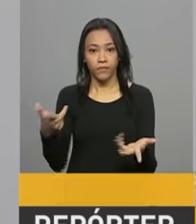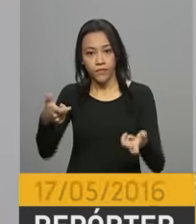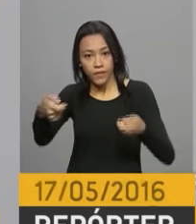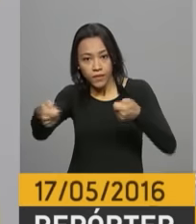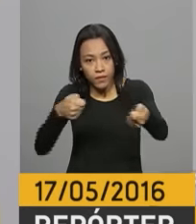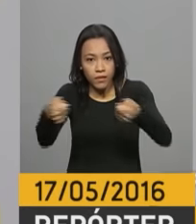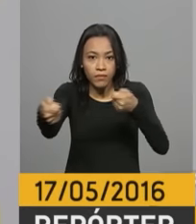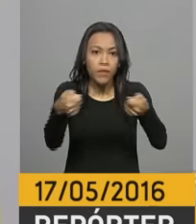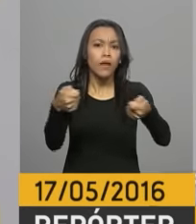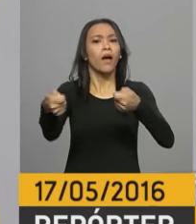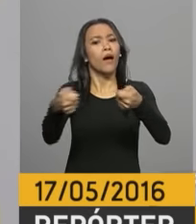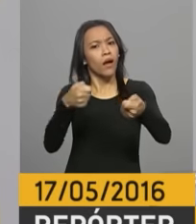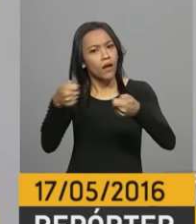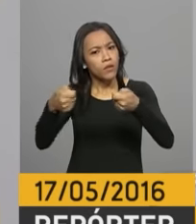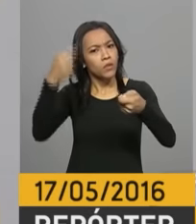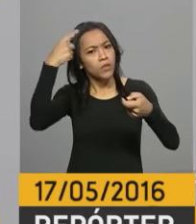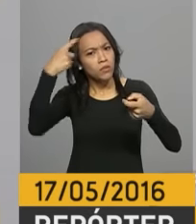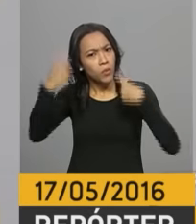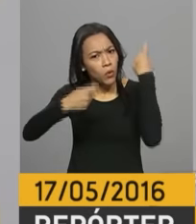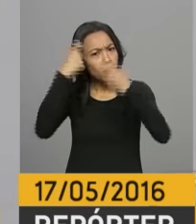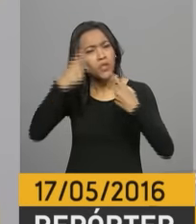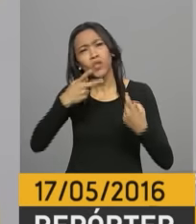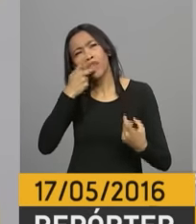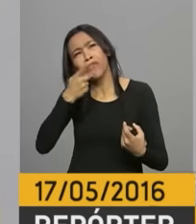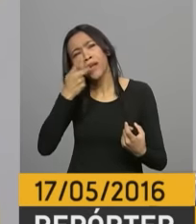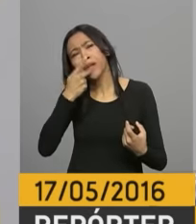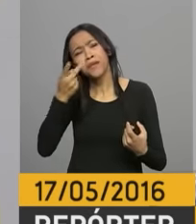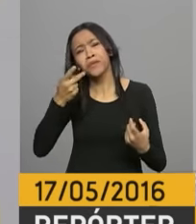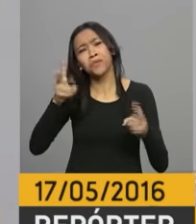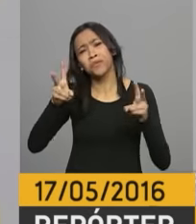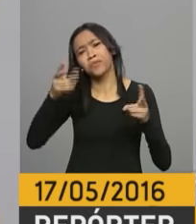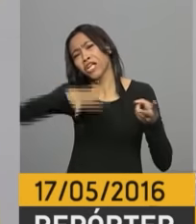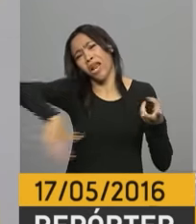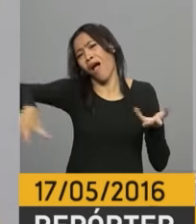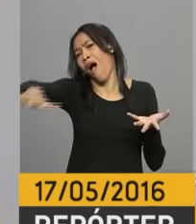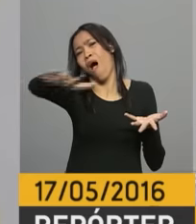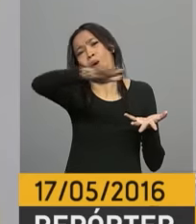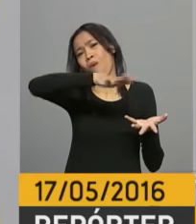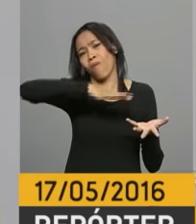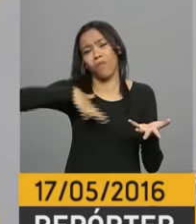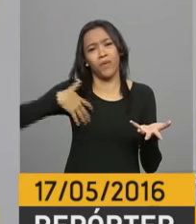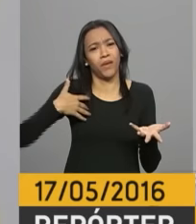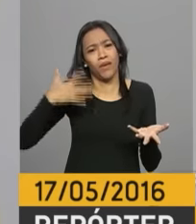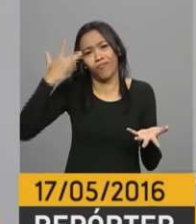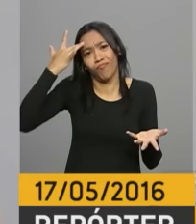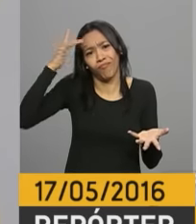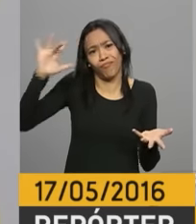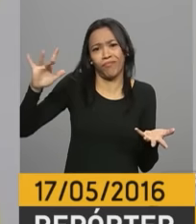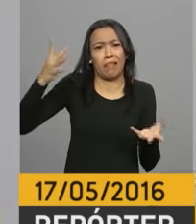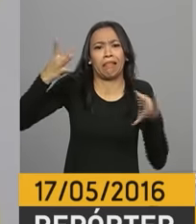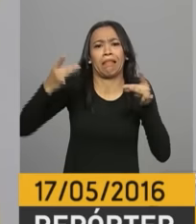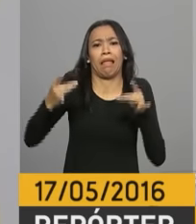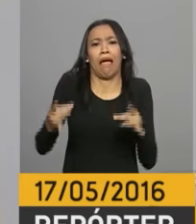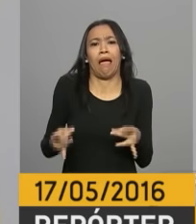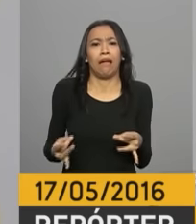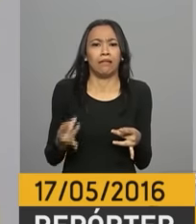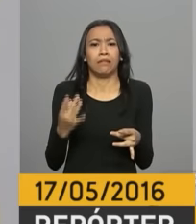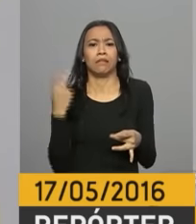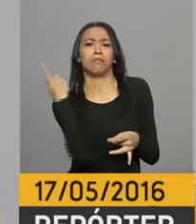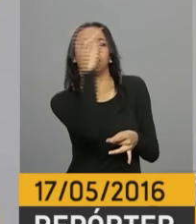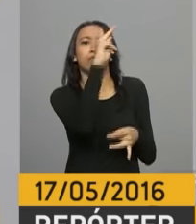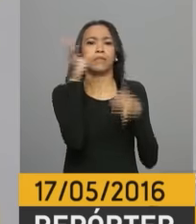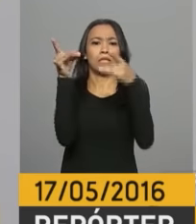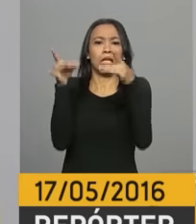equilibrado, com as preocupações. Em resumo, eu estou fazendo colocações genéricas porque não nos compete entrar em maiores detalhes analíticos ou